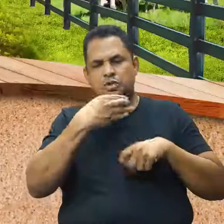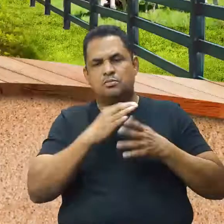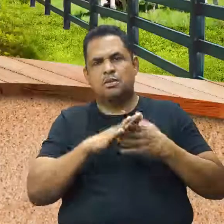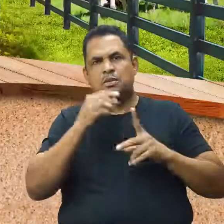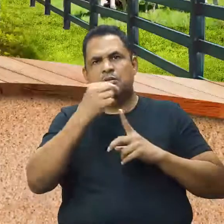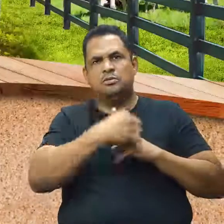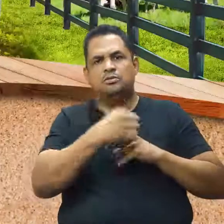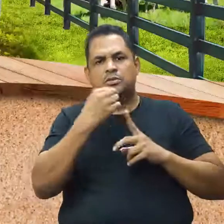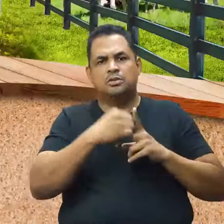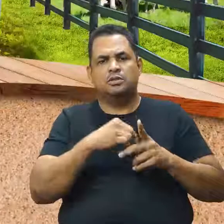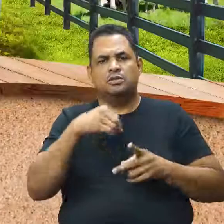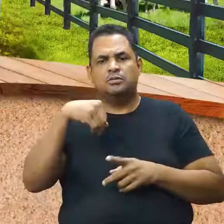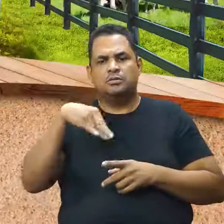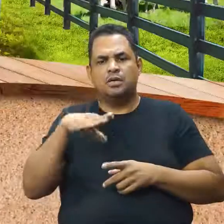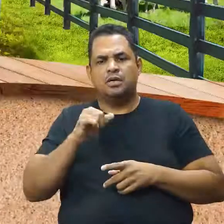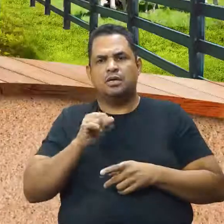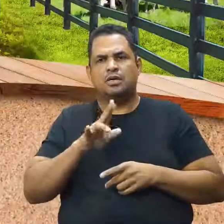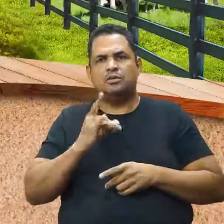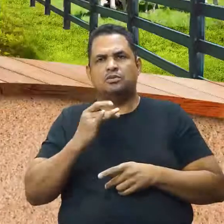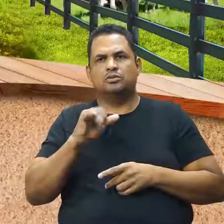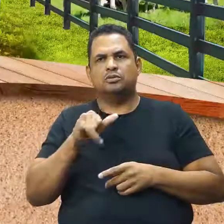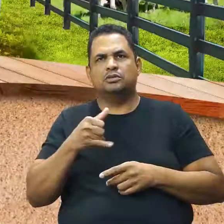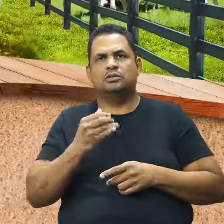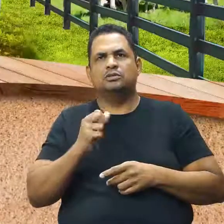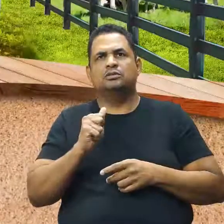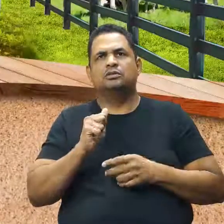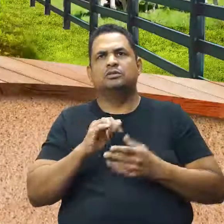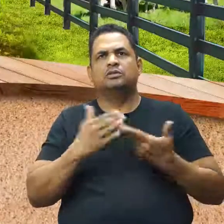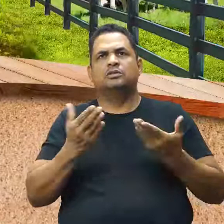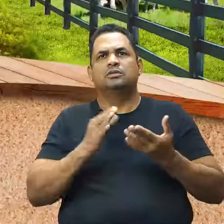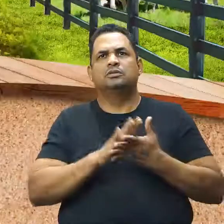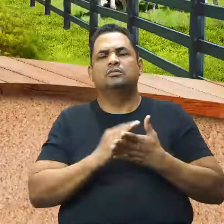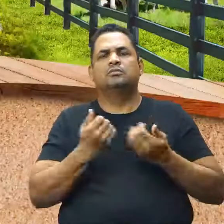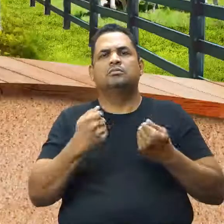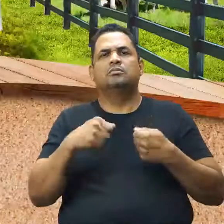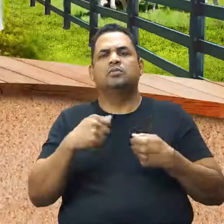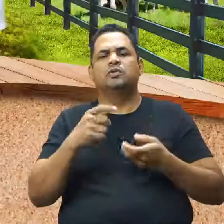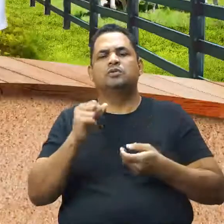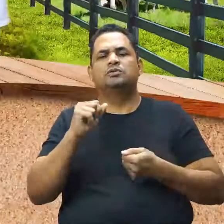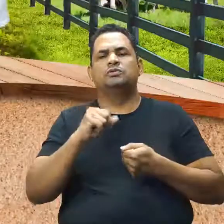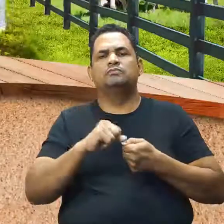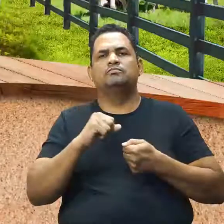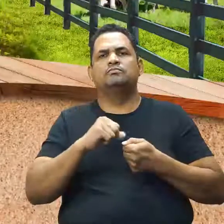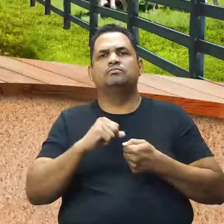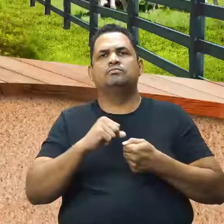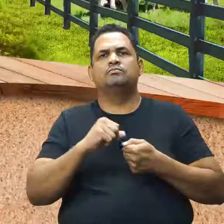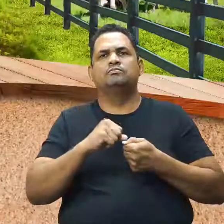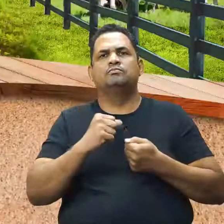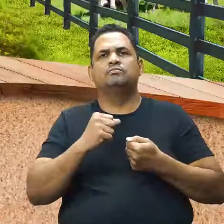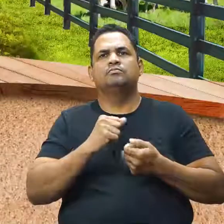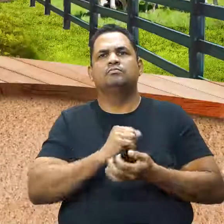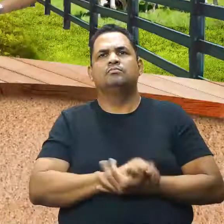banana, maracujá, fazer um vinhedo. Você pode fazer de